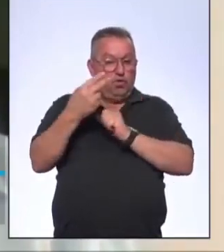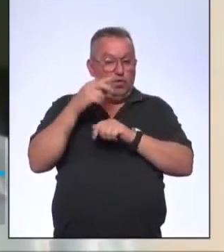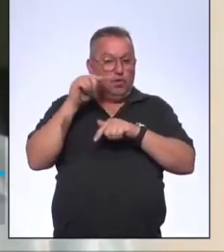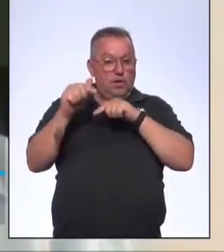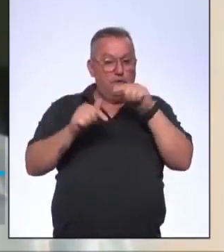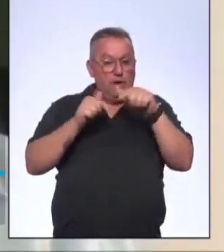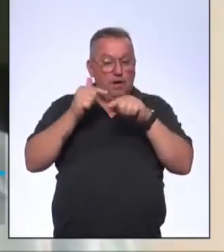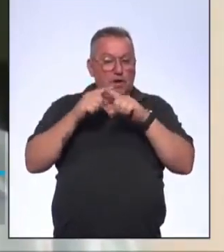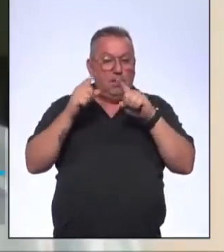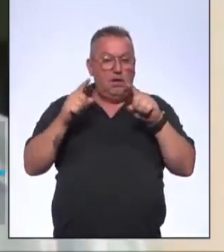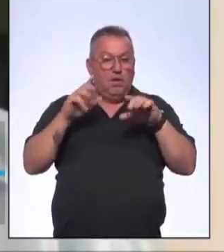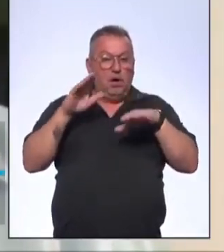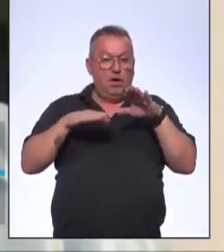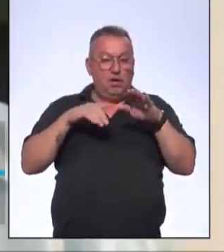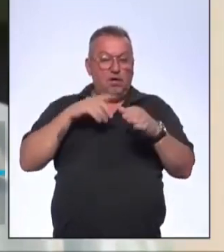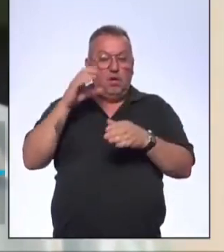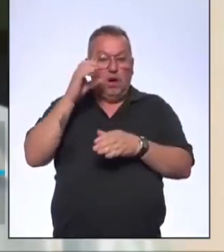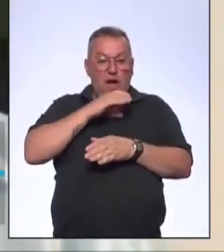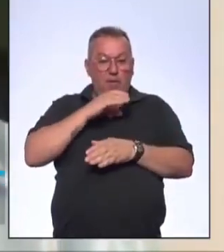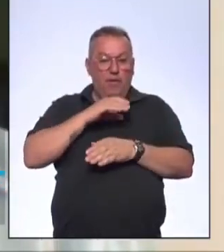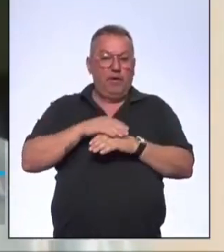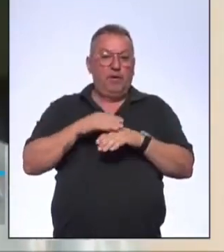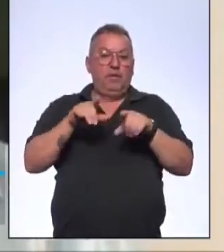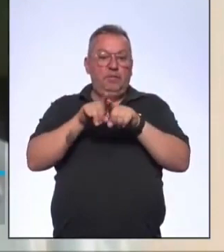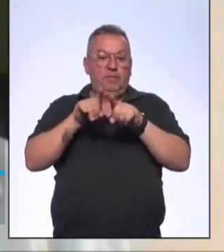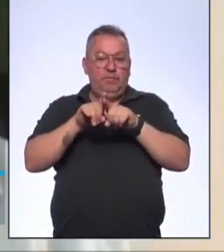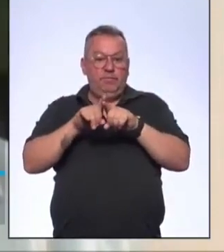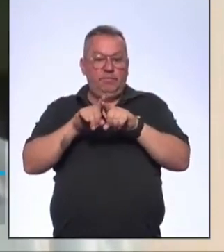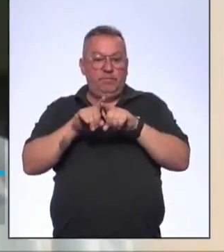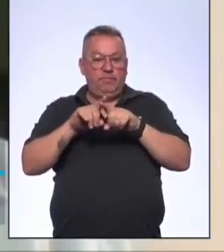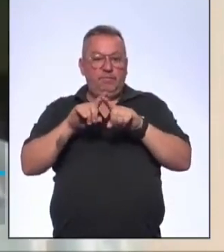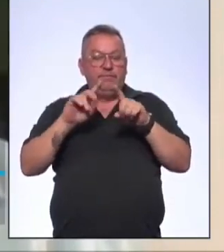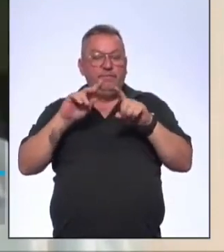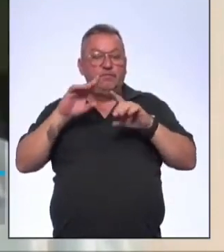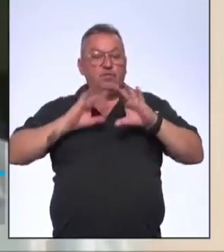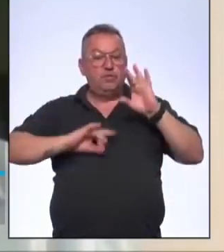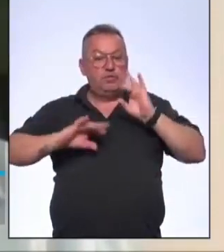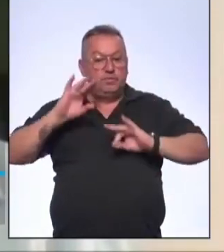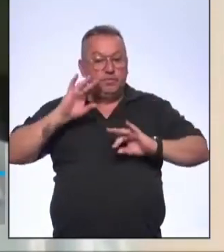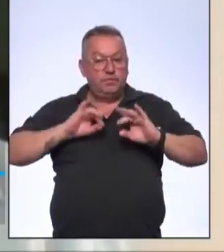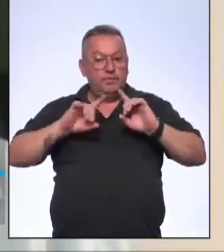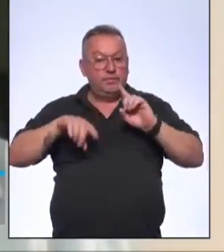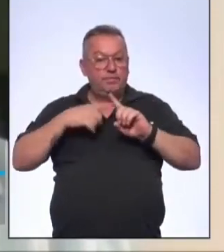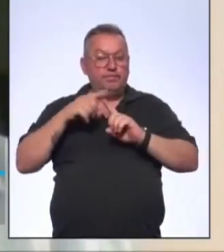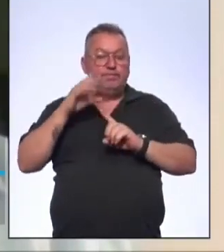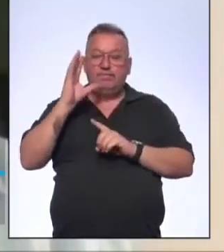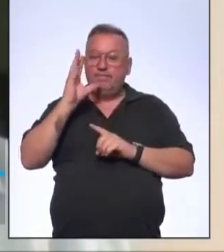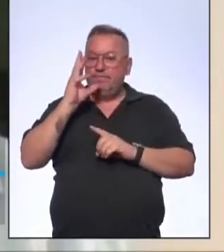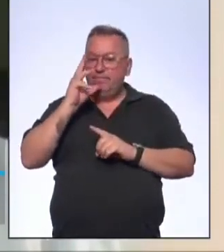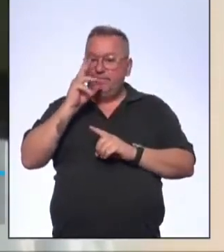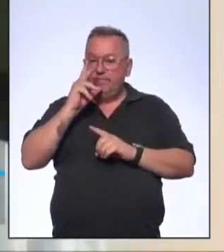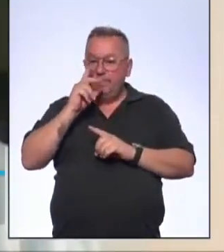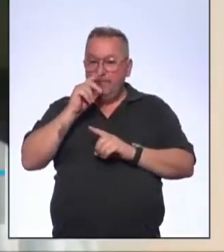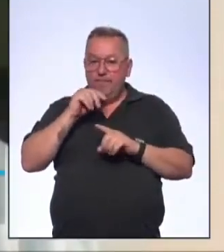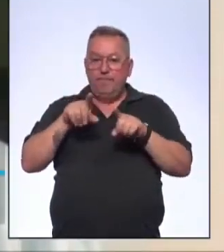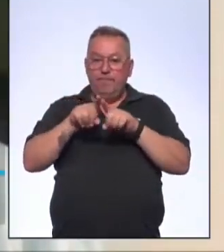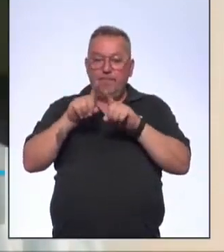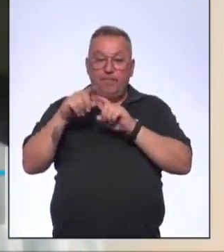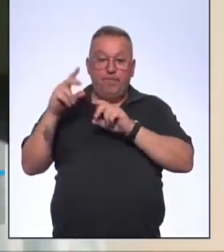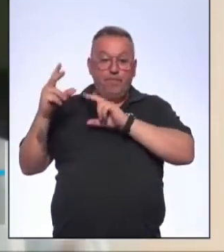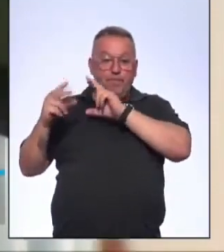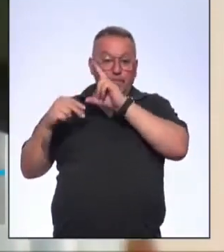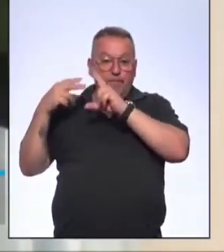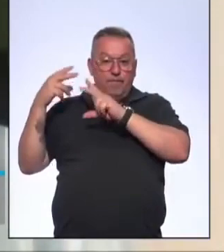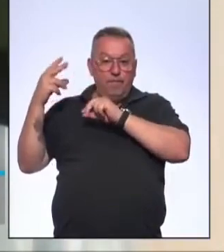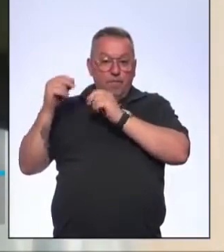as respostas nervosas são rápidas e as respostas hormonais normalmente são mais demoradas, né? E aí na adolescência esse